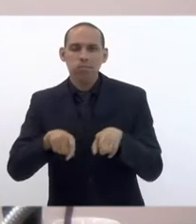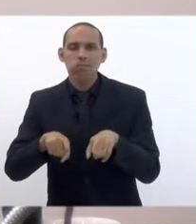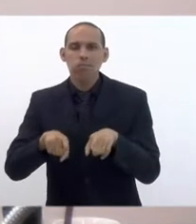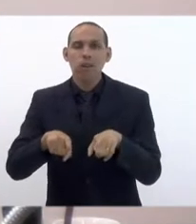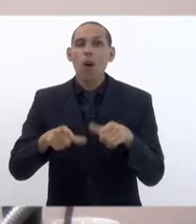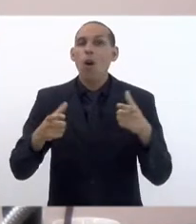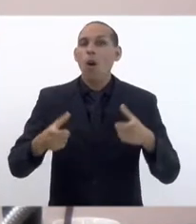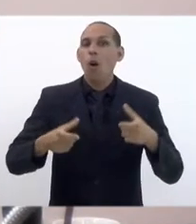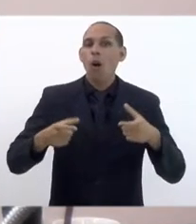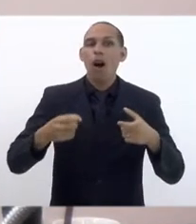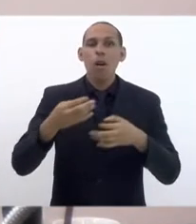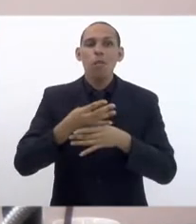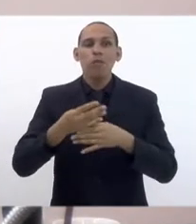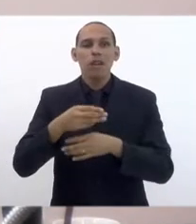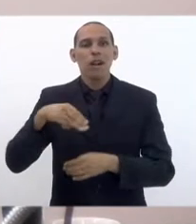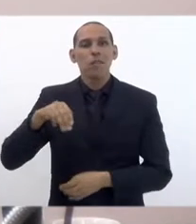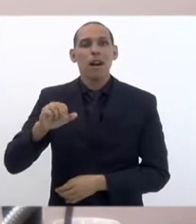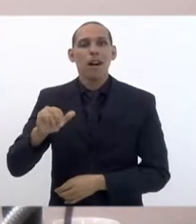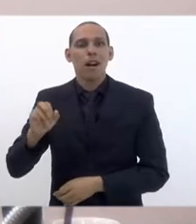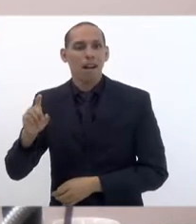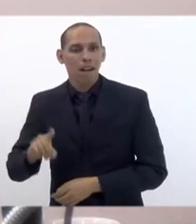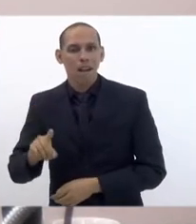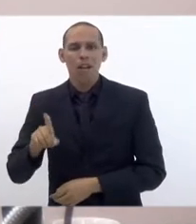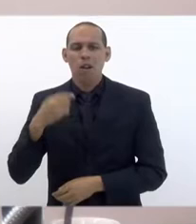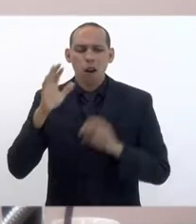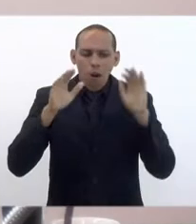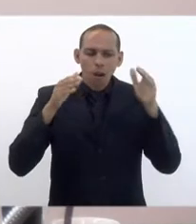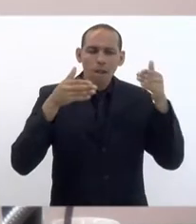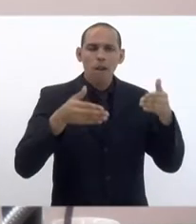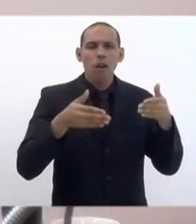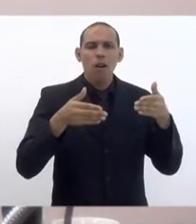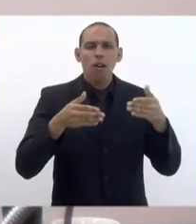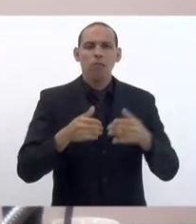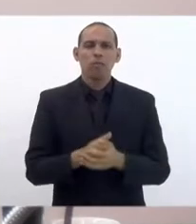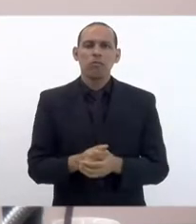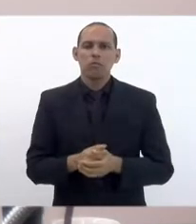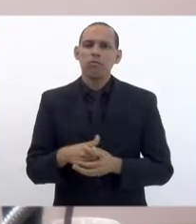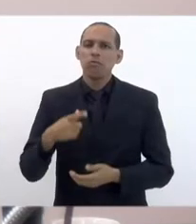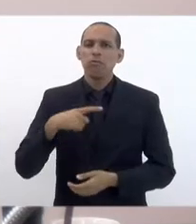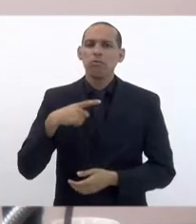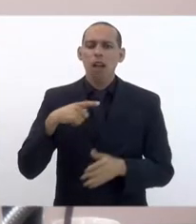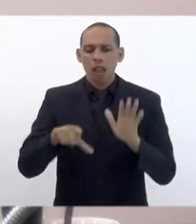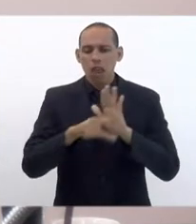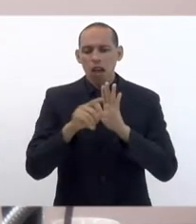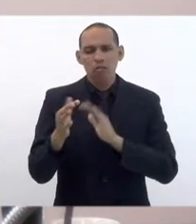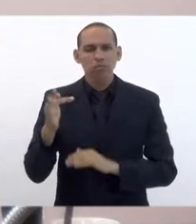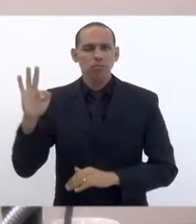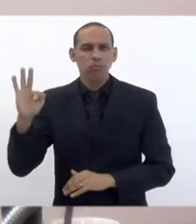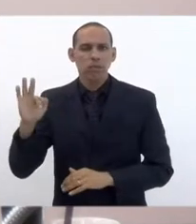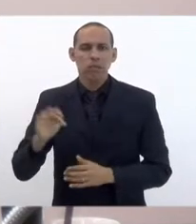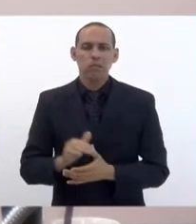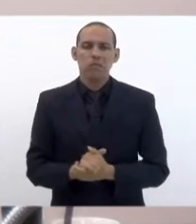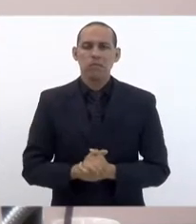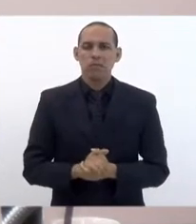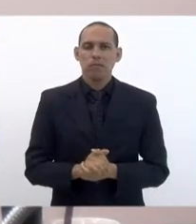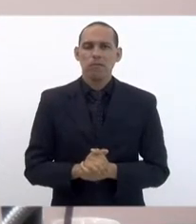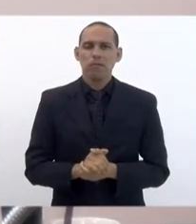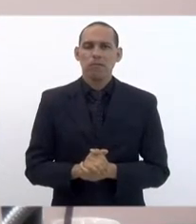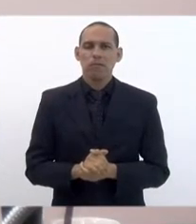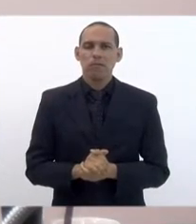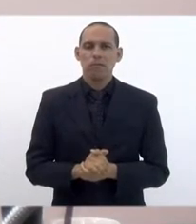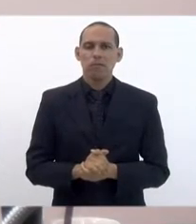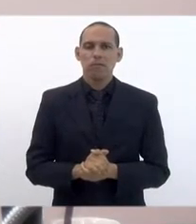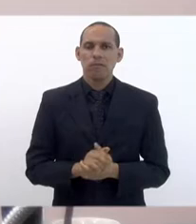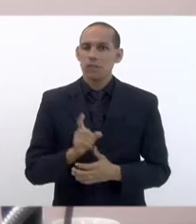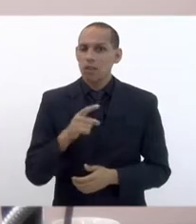Macaé, nós tivemos um trabalho muito focado em cima disso. Já existe uma lei federal que a